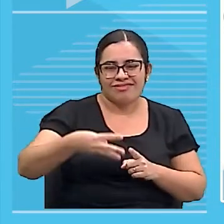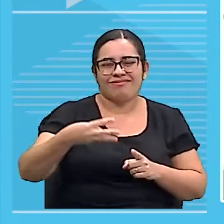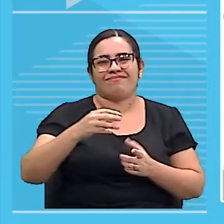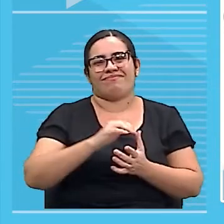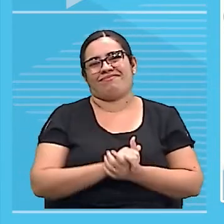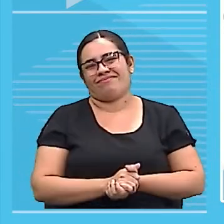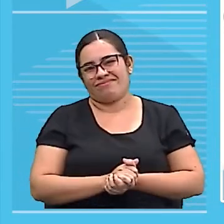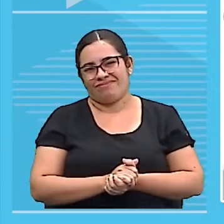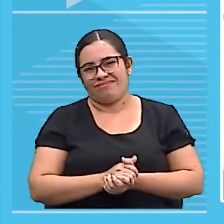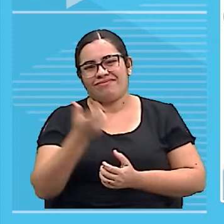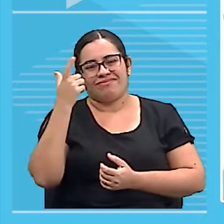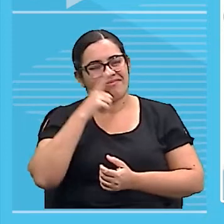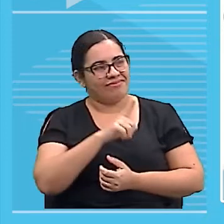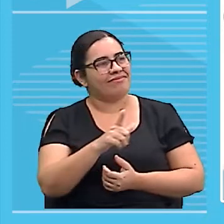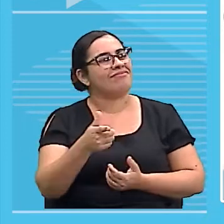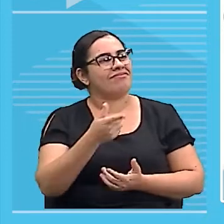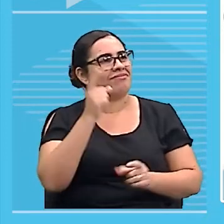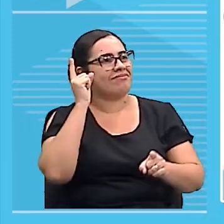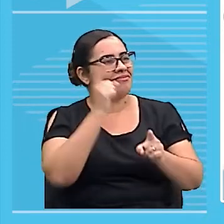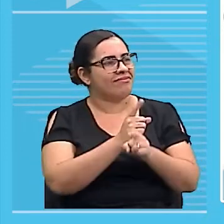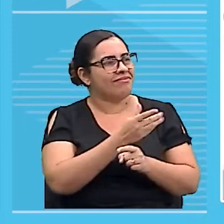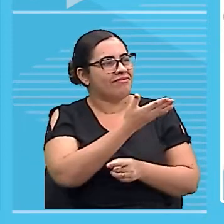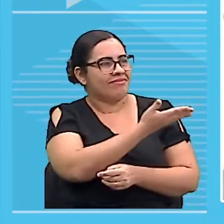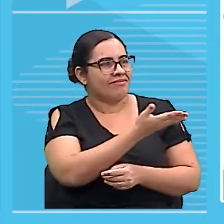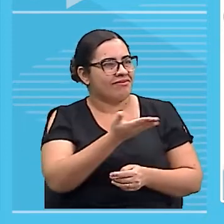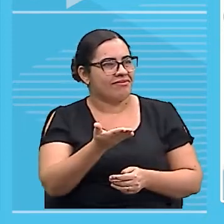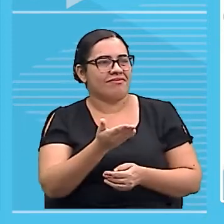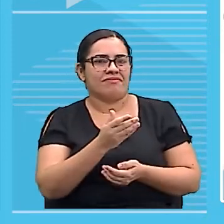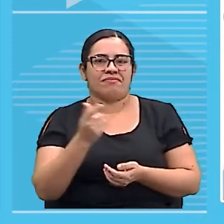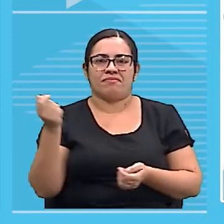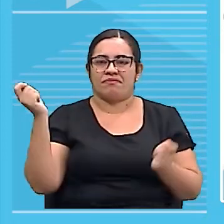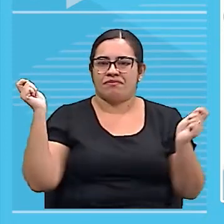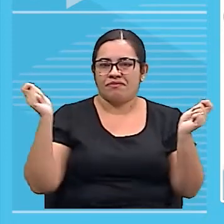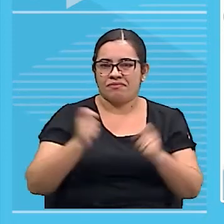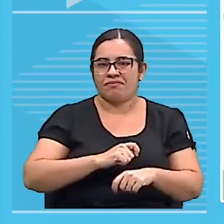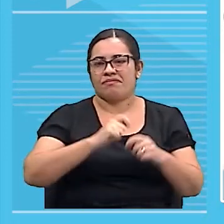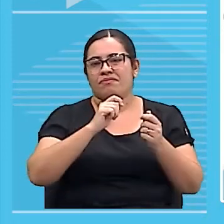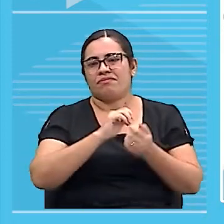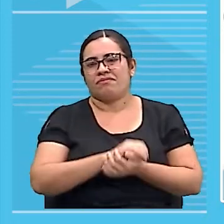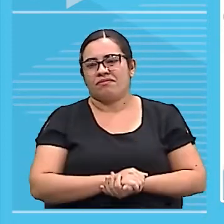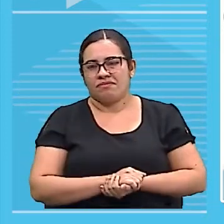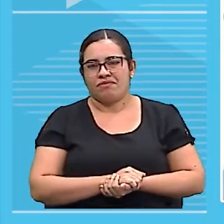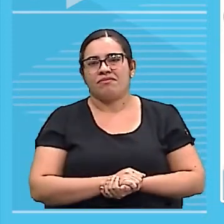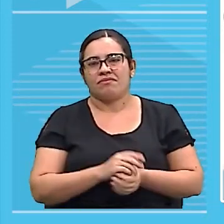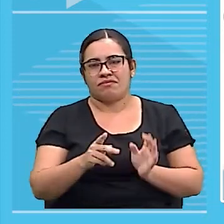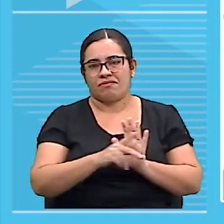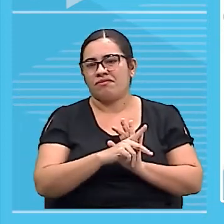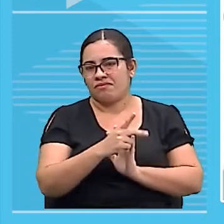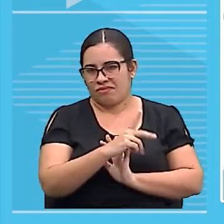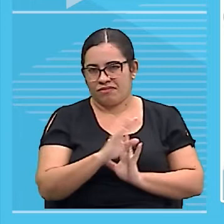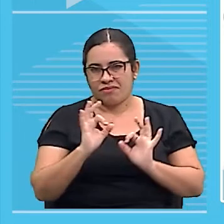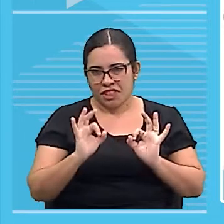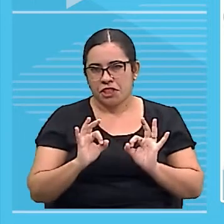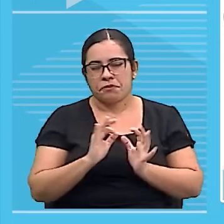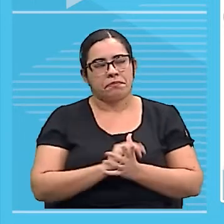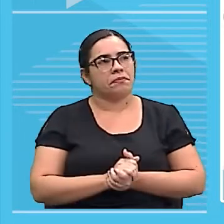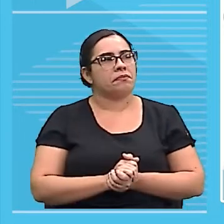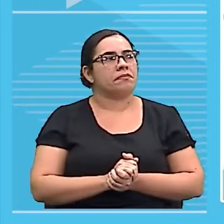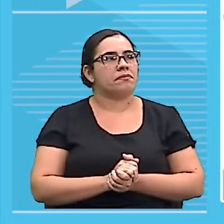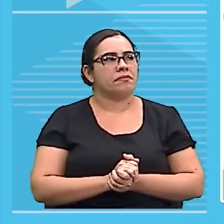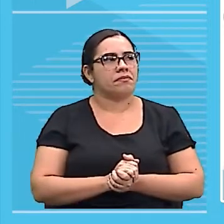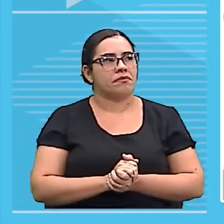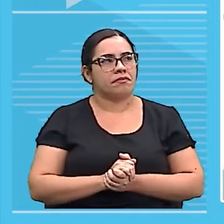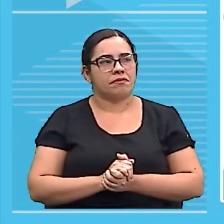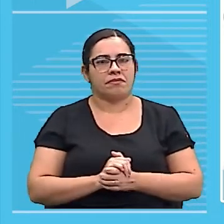do terceiro e aí você encontra Associação a equivalência dessa associação